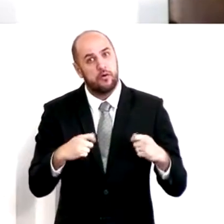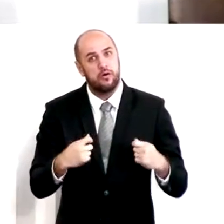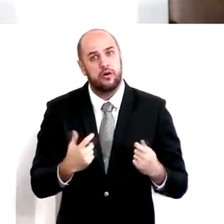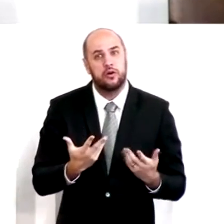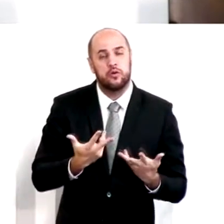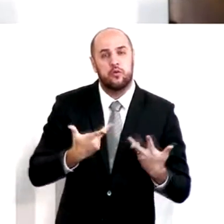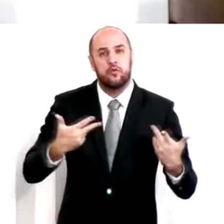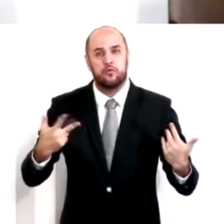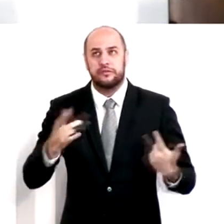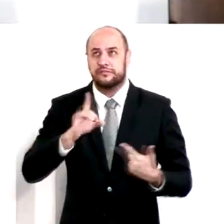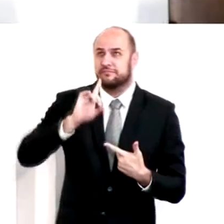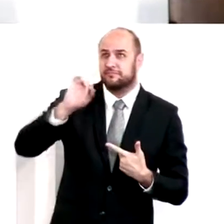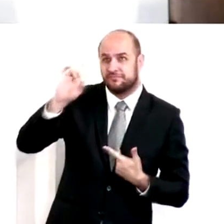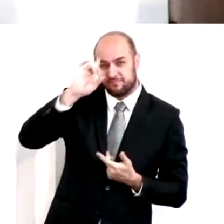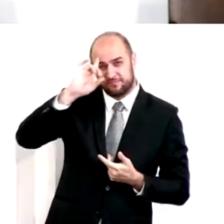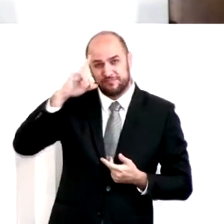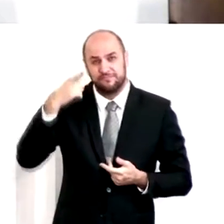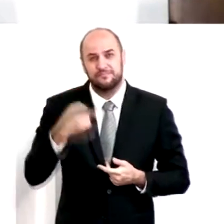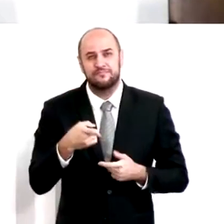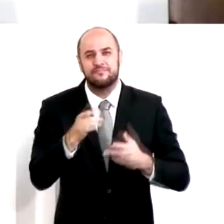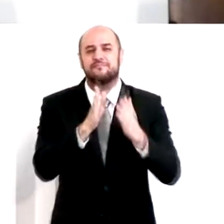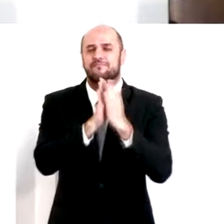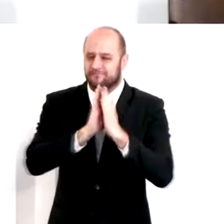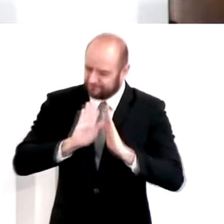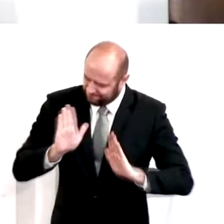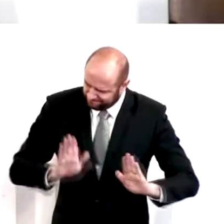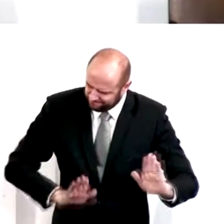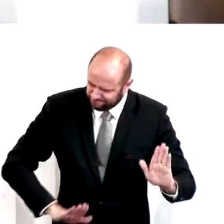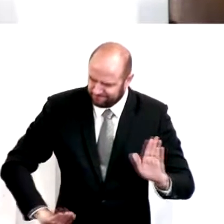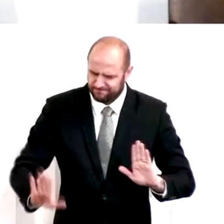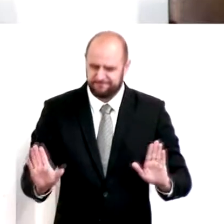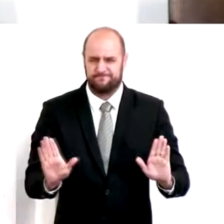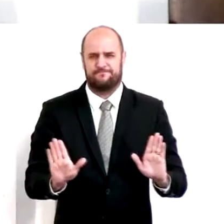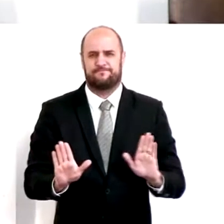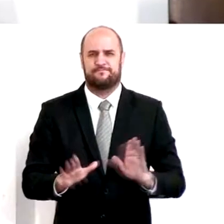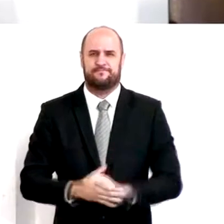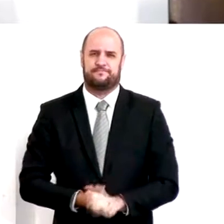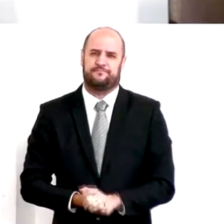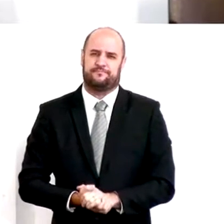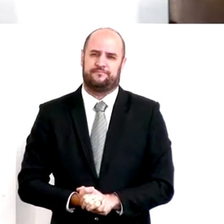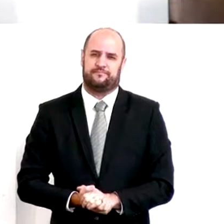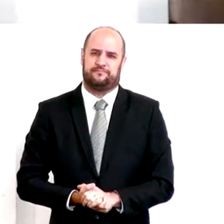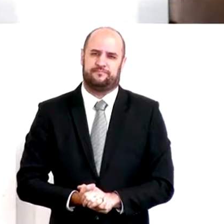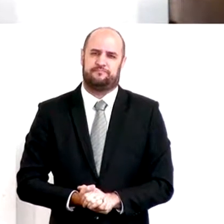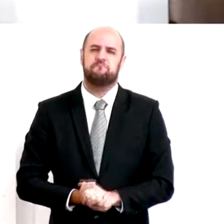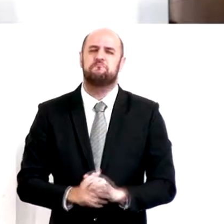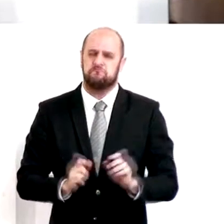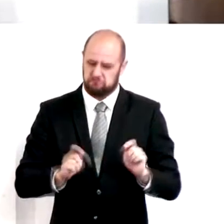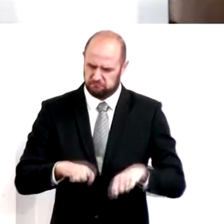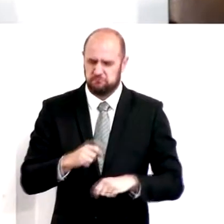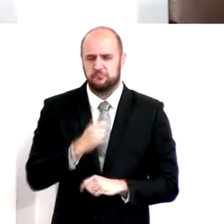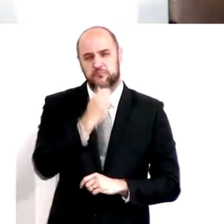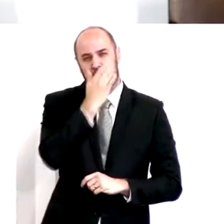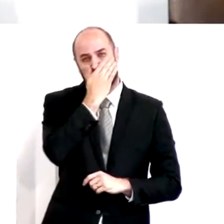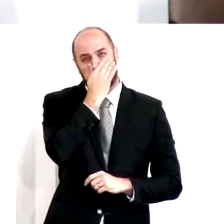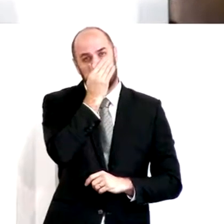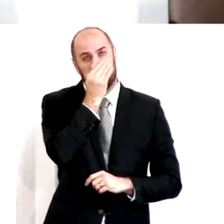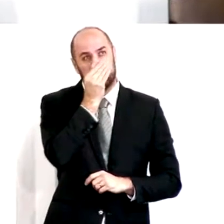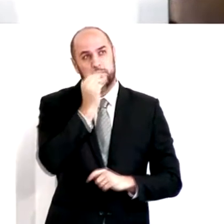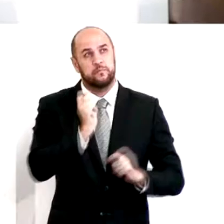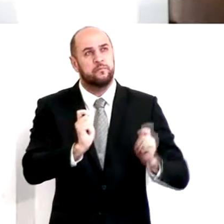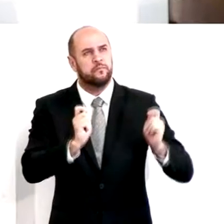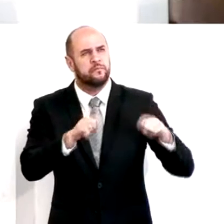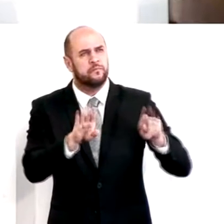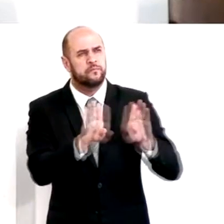da parte de Deus, adornar o dia das pessoas. Podemos. Podemos,